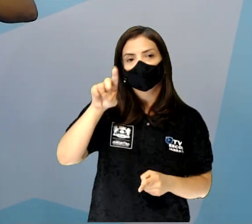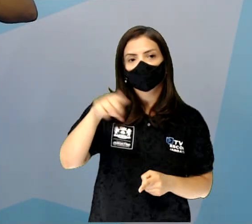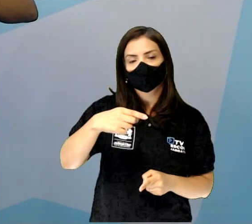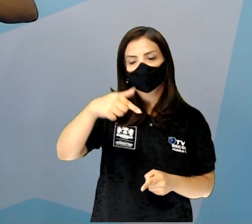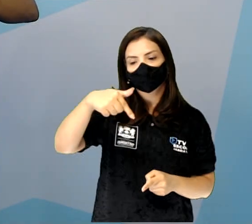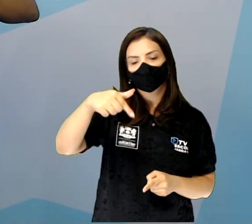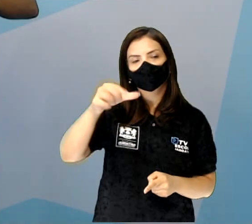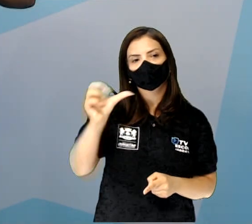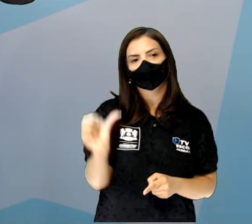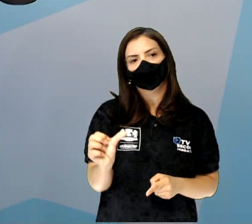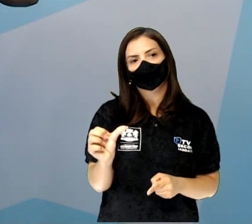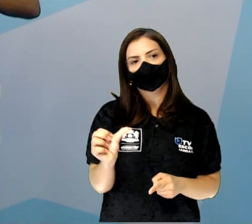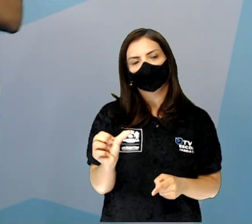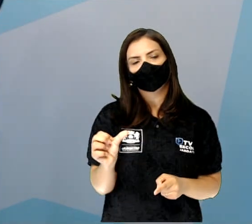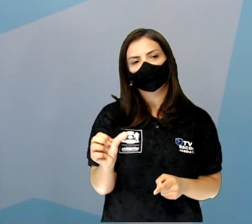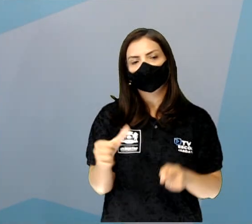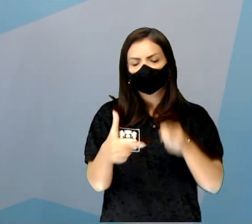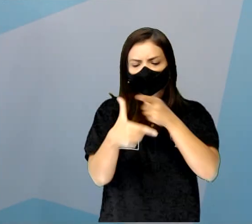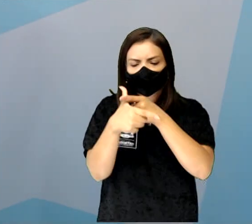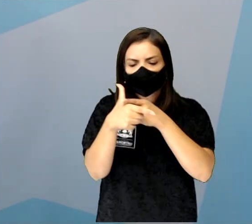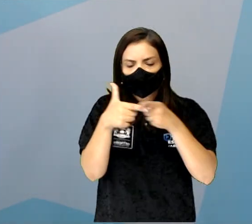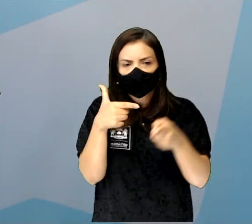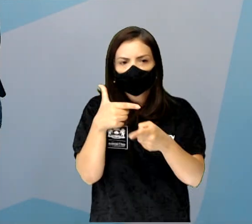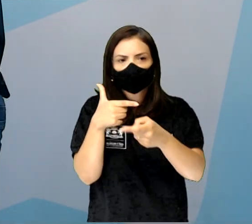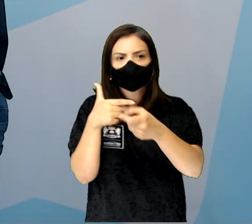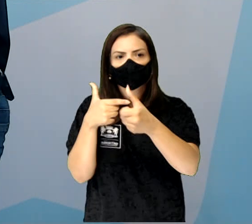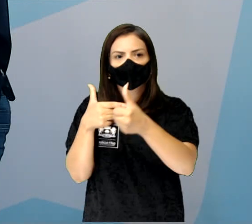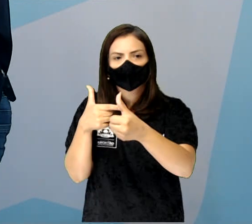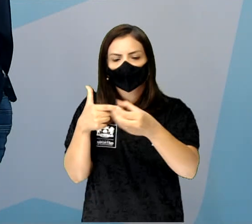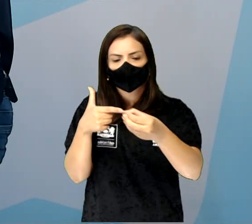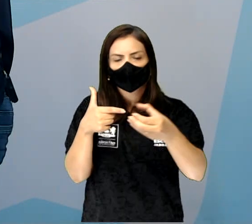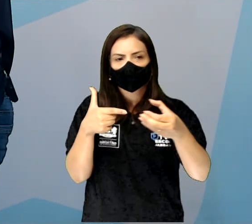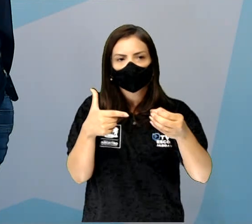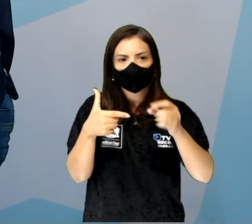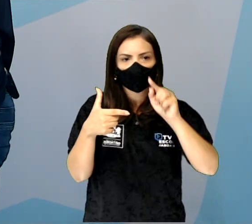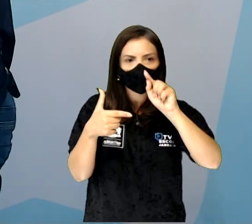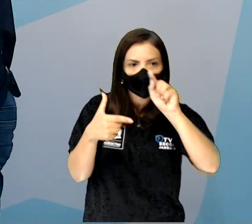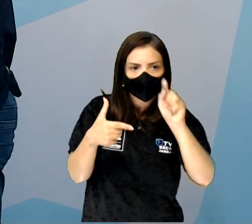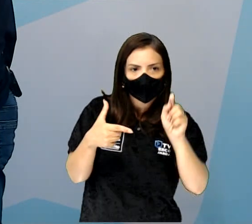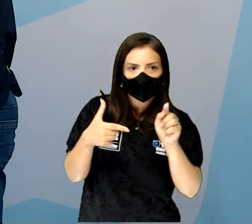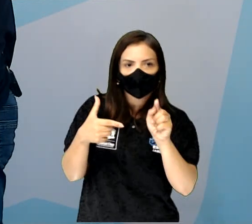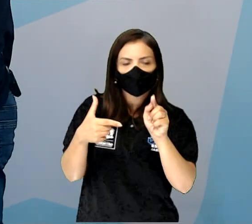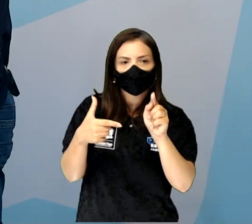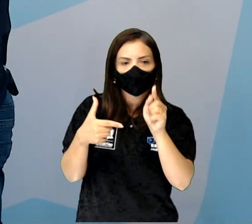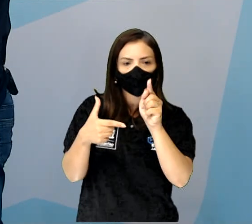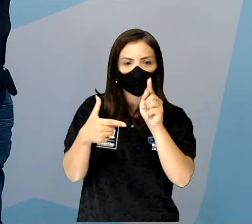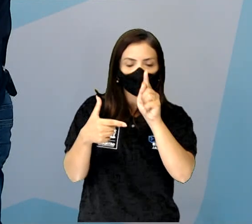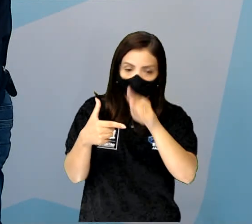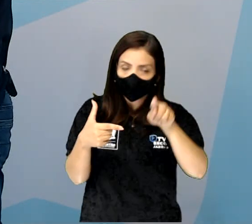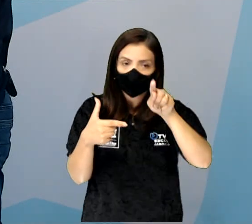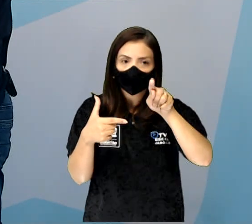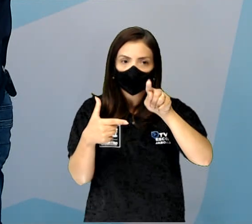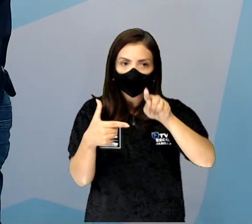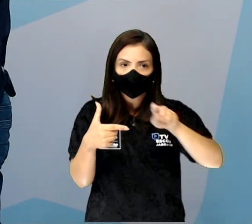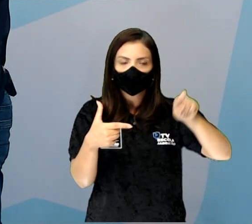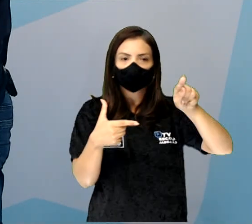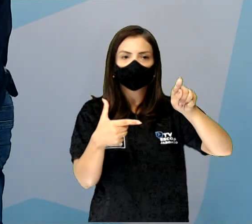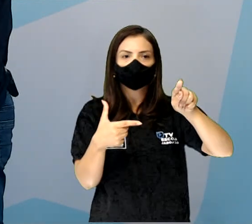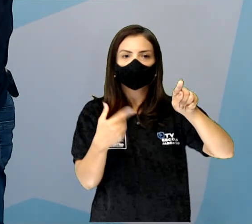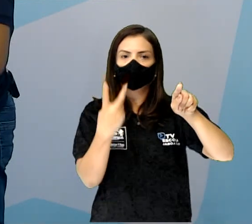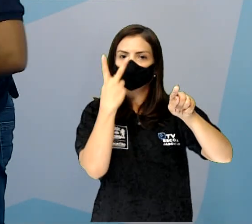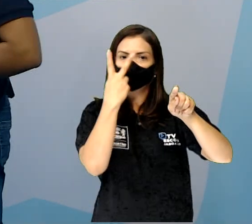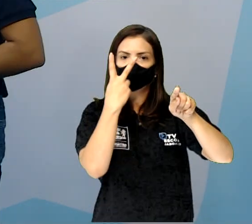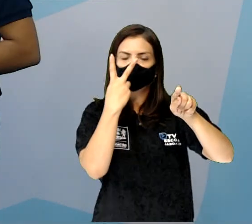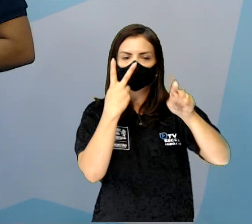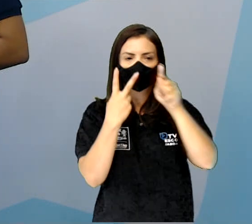100 também é muito simples, tá? Para quem não lembra, dividão por 100, você volta a vírgula para a esquerda 2 casas. Se por 10 era uma, por 100 são